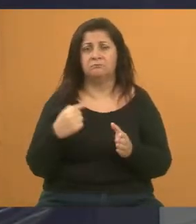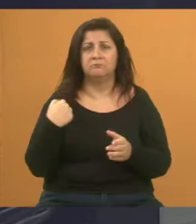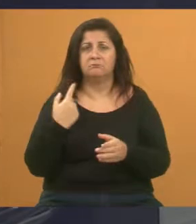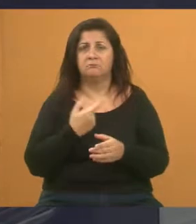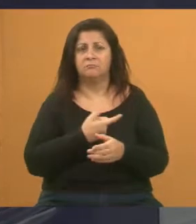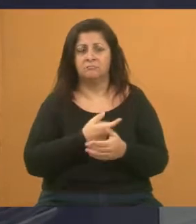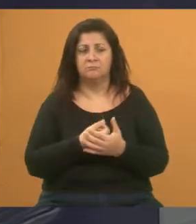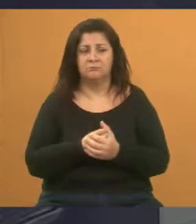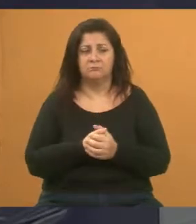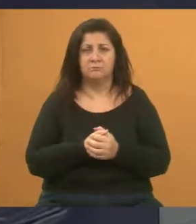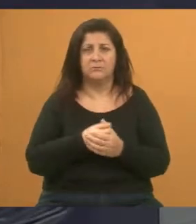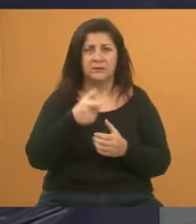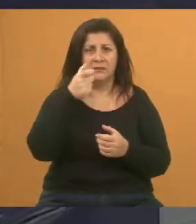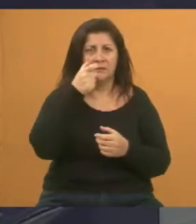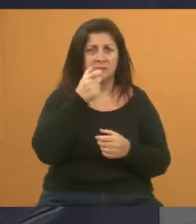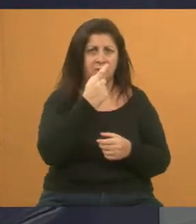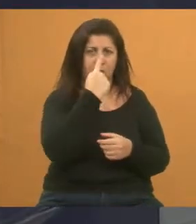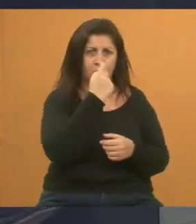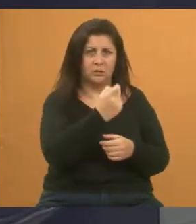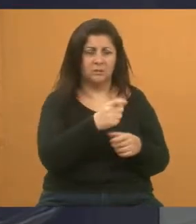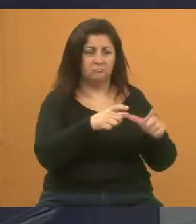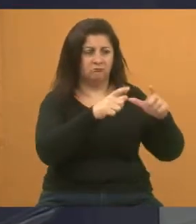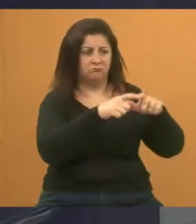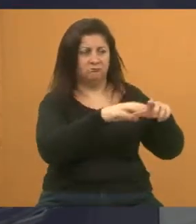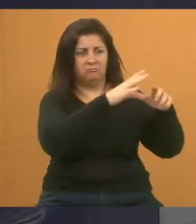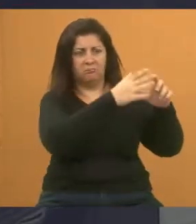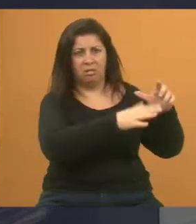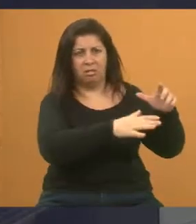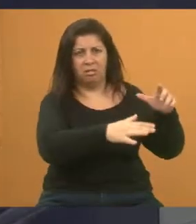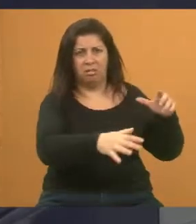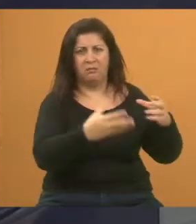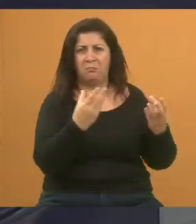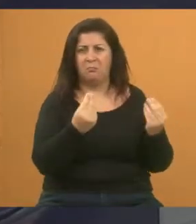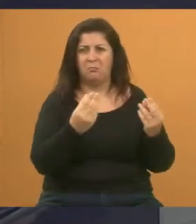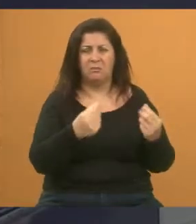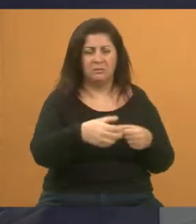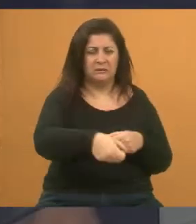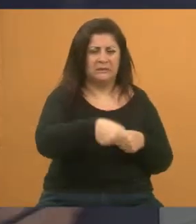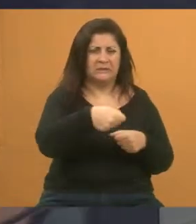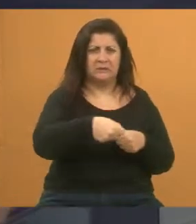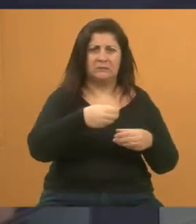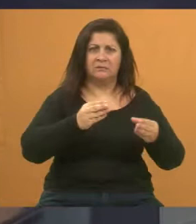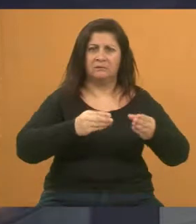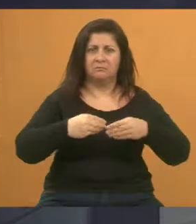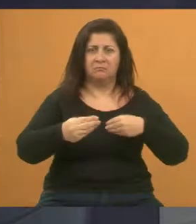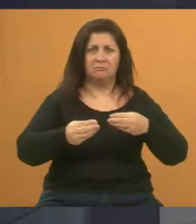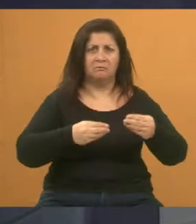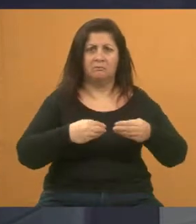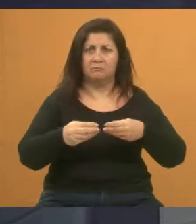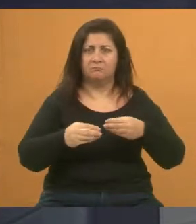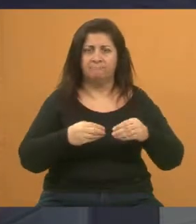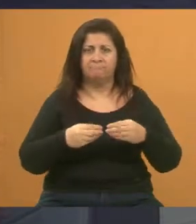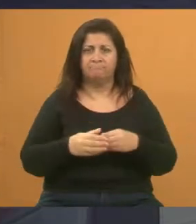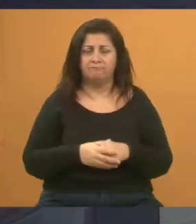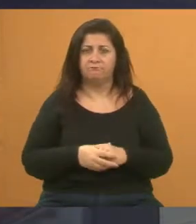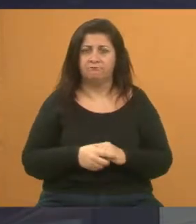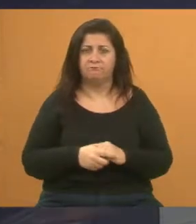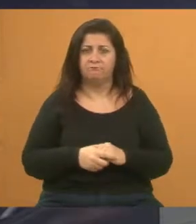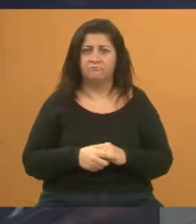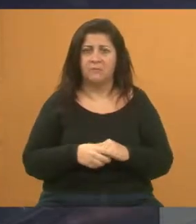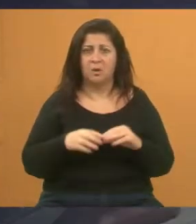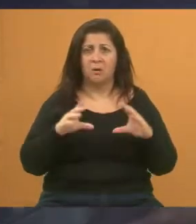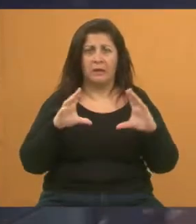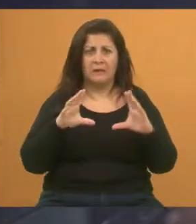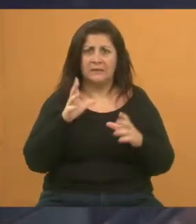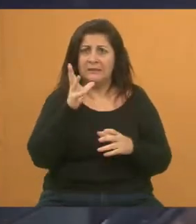vamos hoje aí no lixão lá, a gente vê quantas sacolinhas, quanto plástico ali, que não se